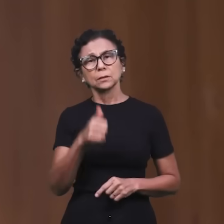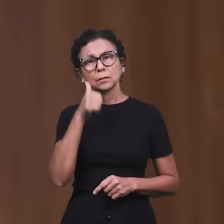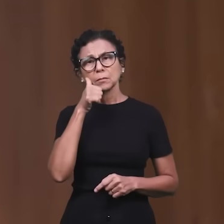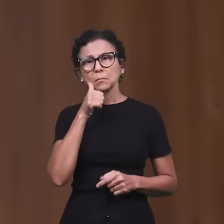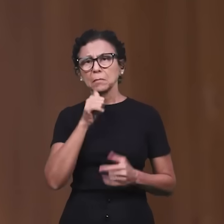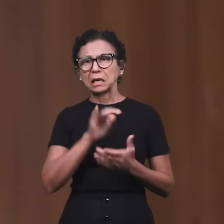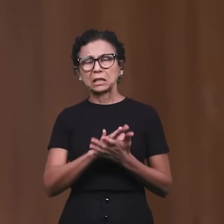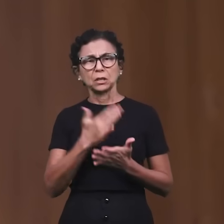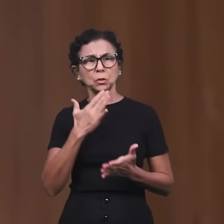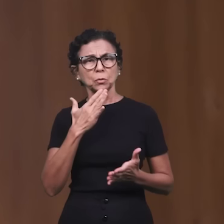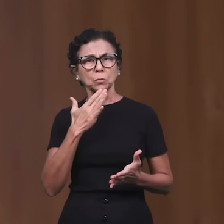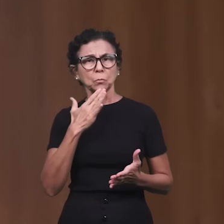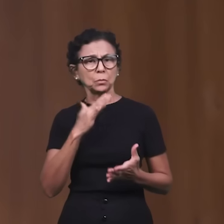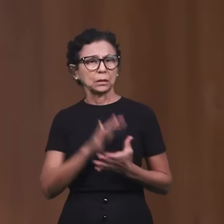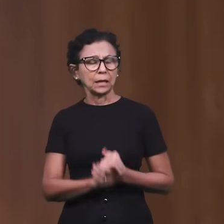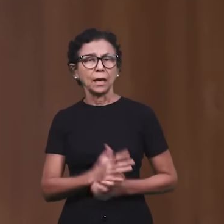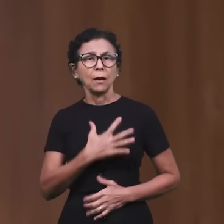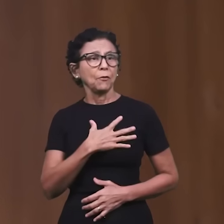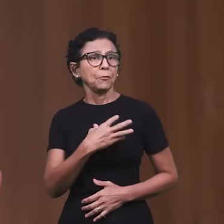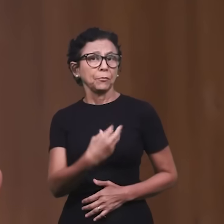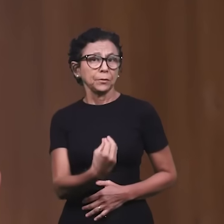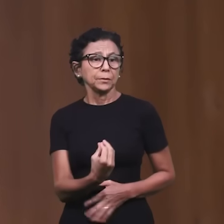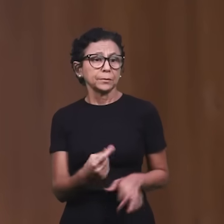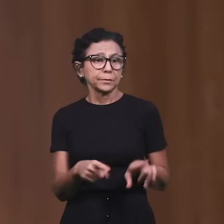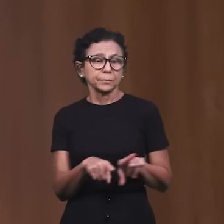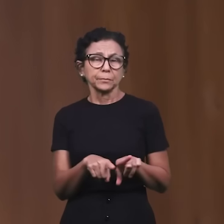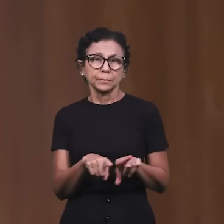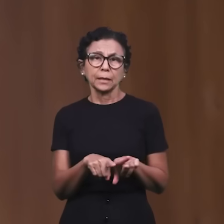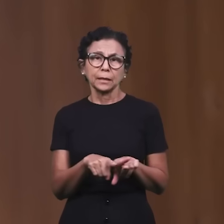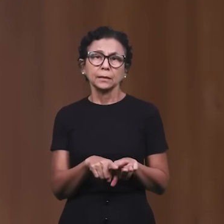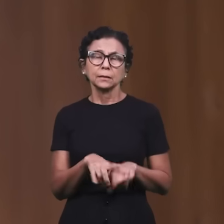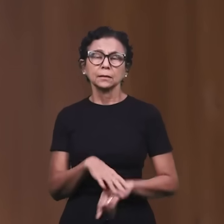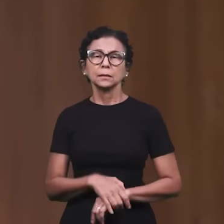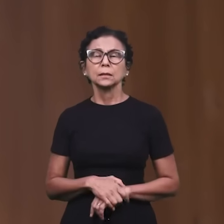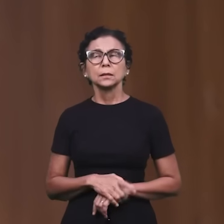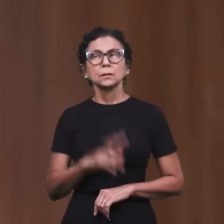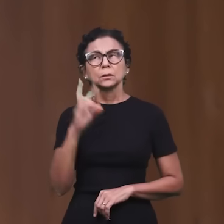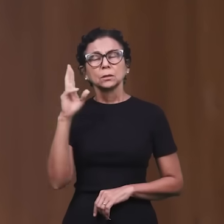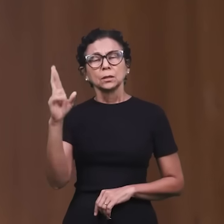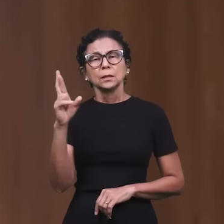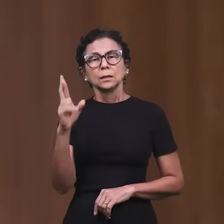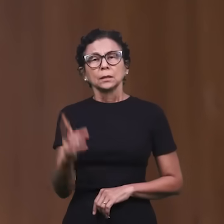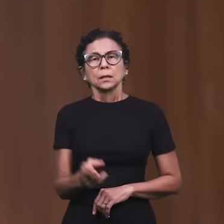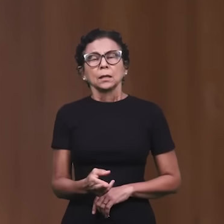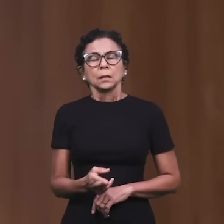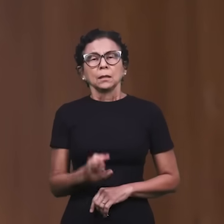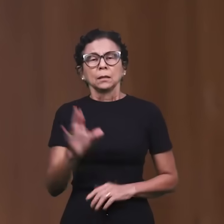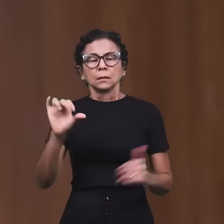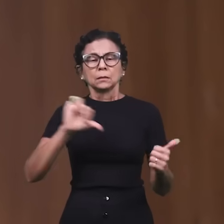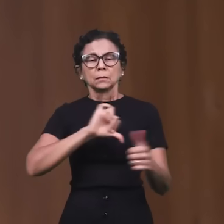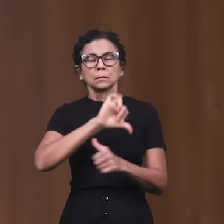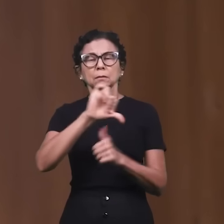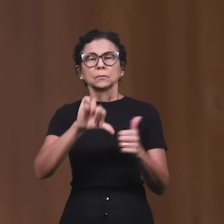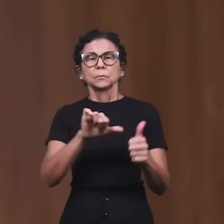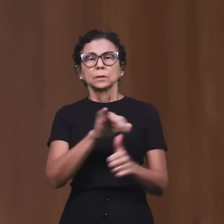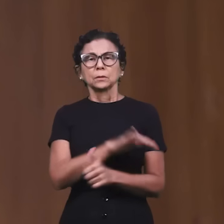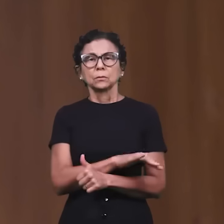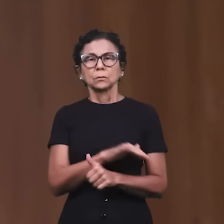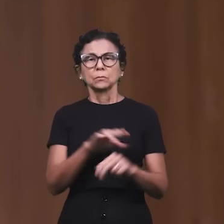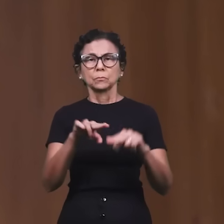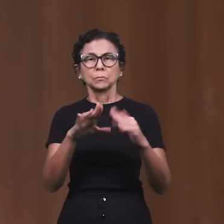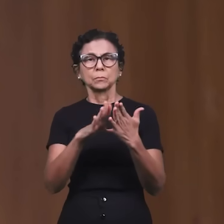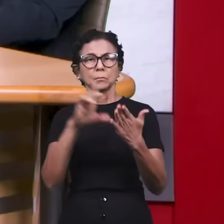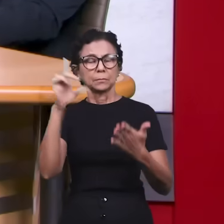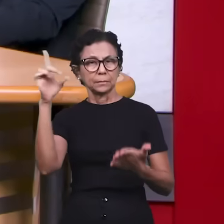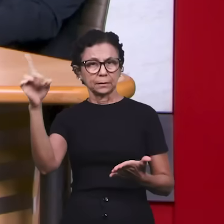né, maridos, até filhos também. O Senhor quer fazer algo novo e Ele faz pela sua